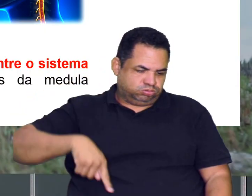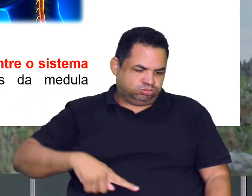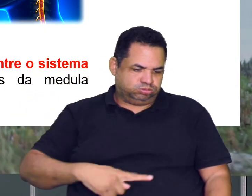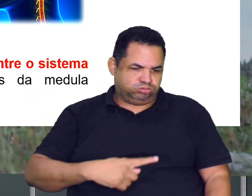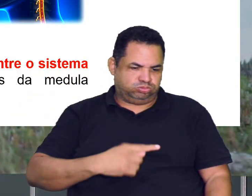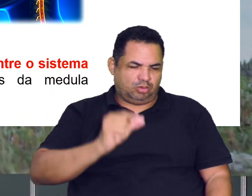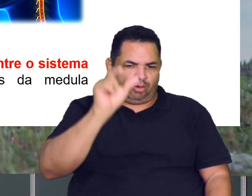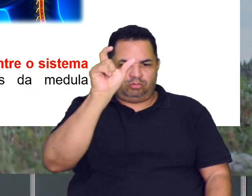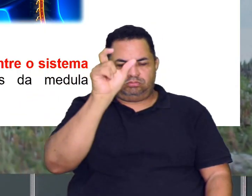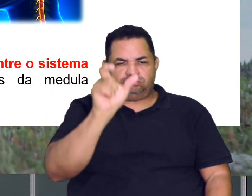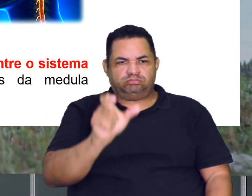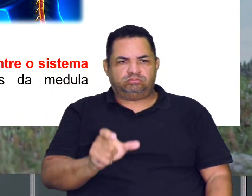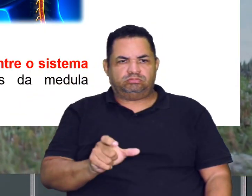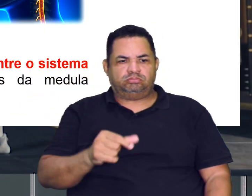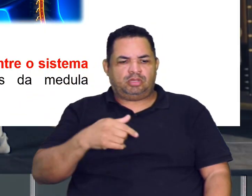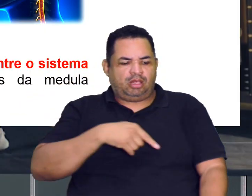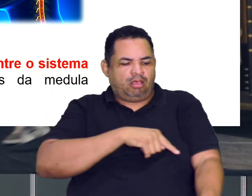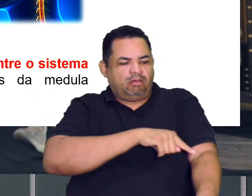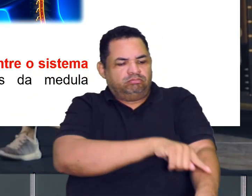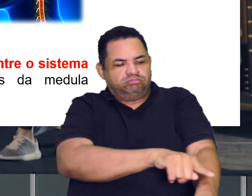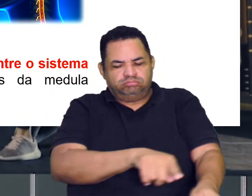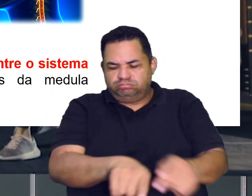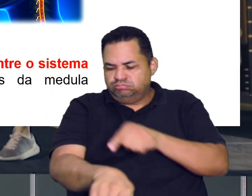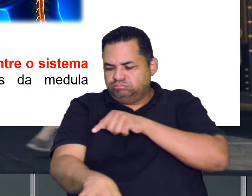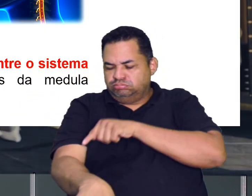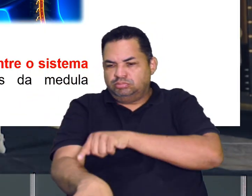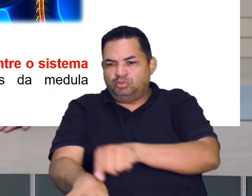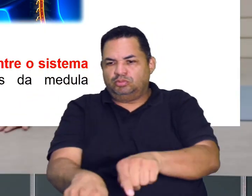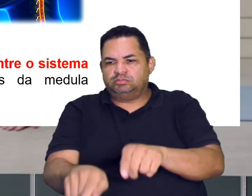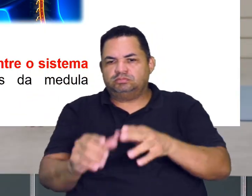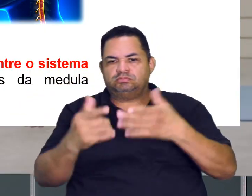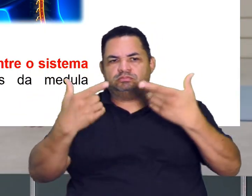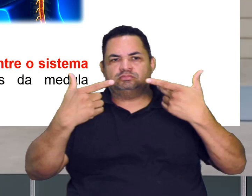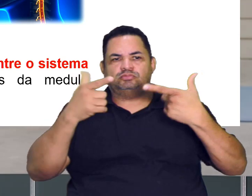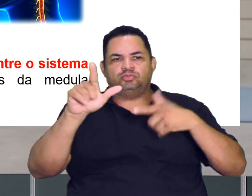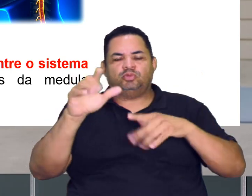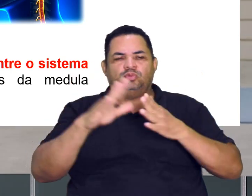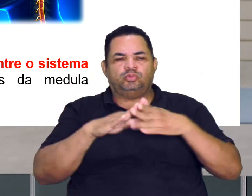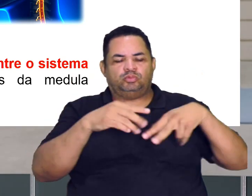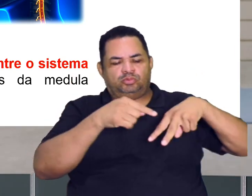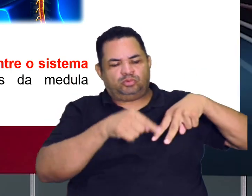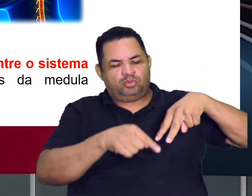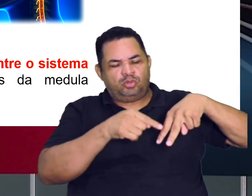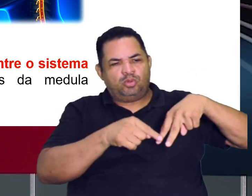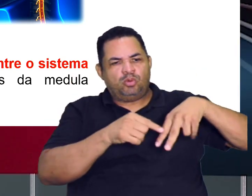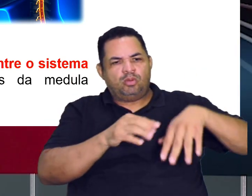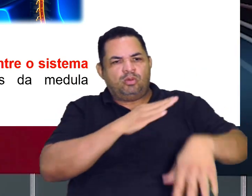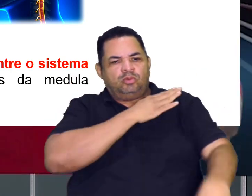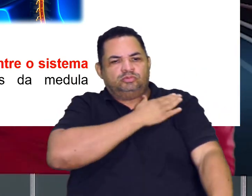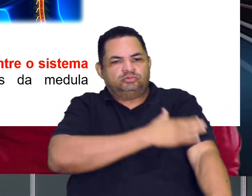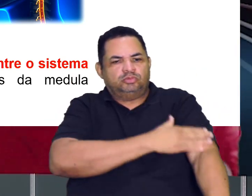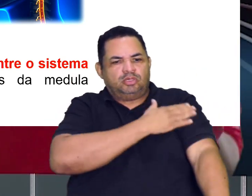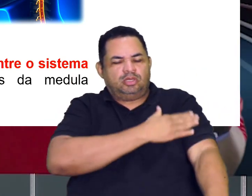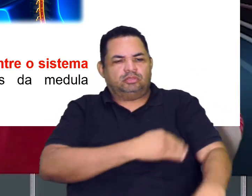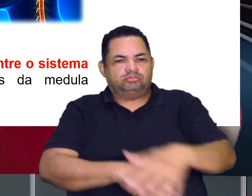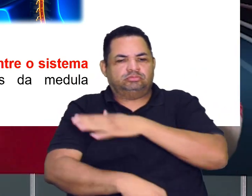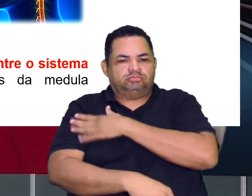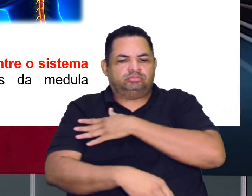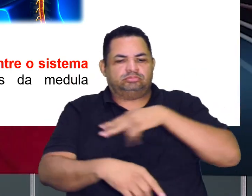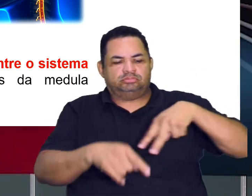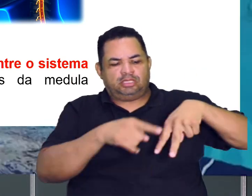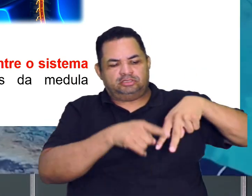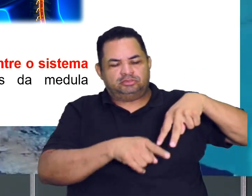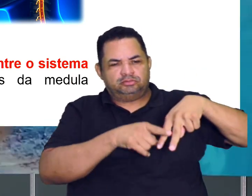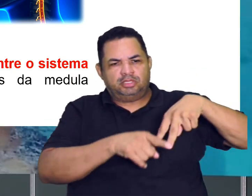pela medula, né, e manda as informações para todos os outros membros, membros superiores, os braços, e